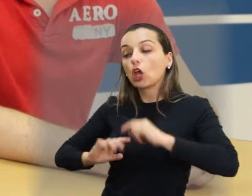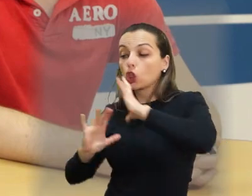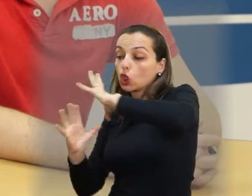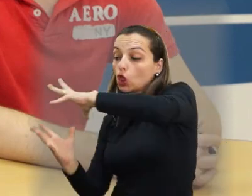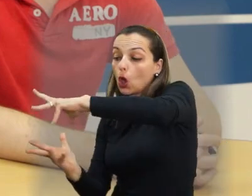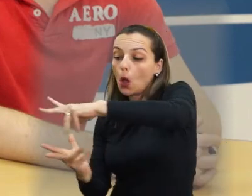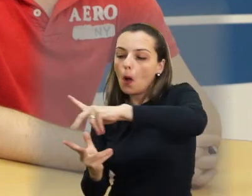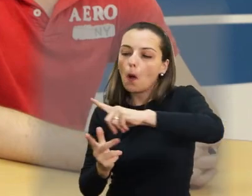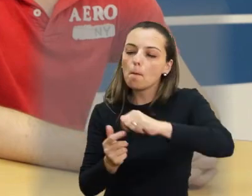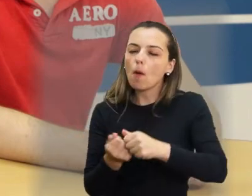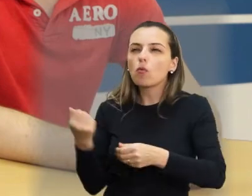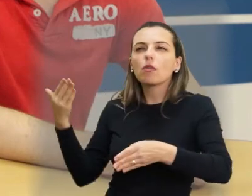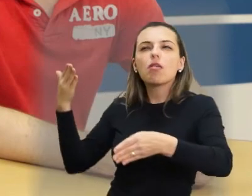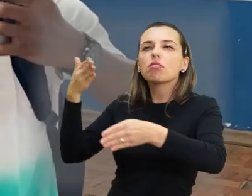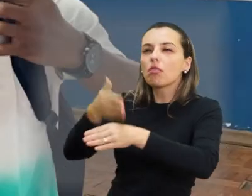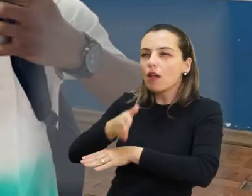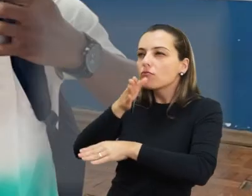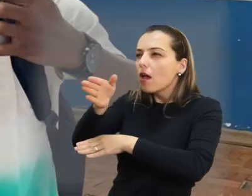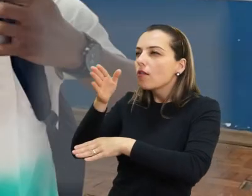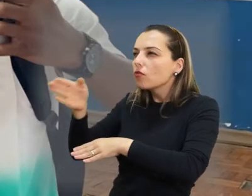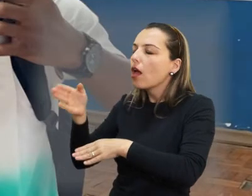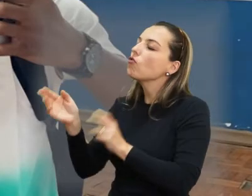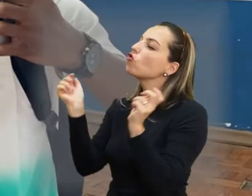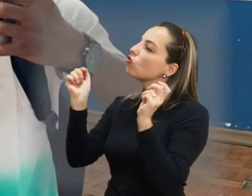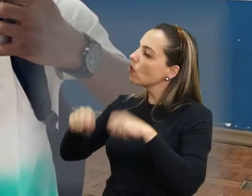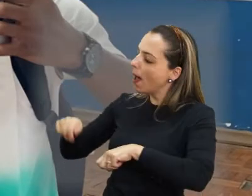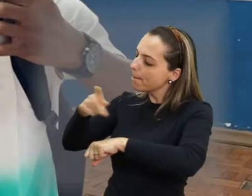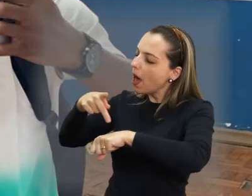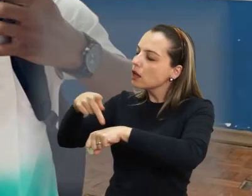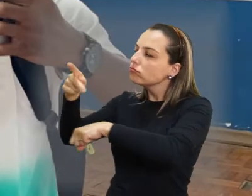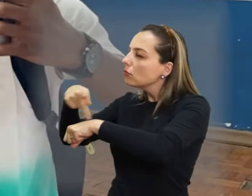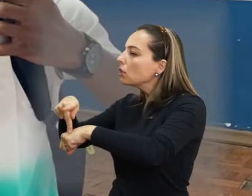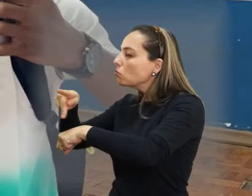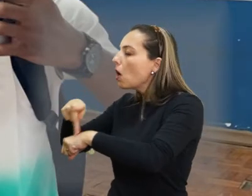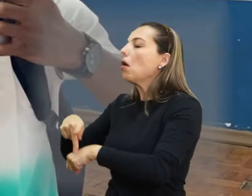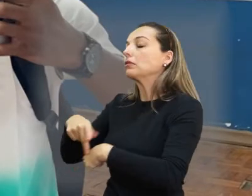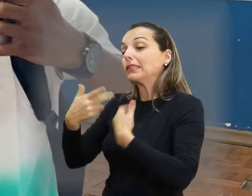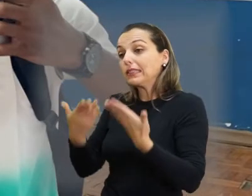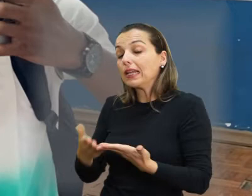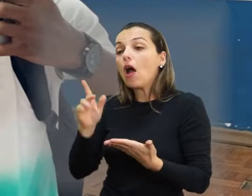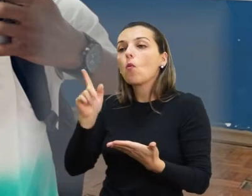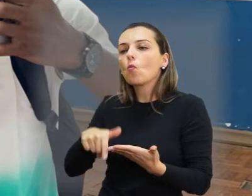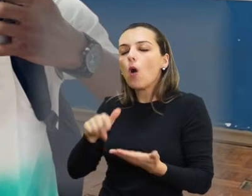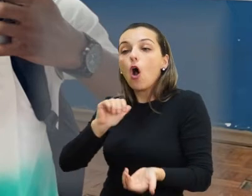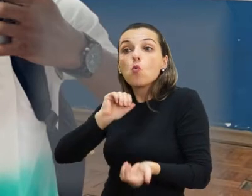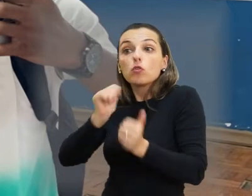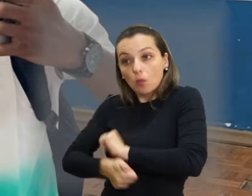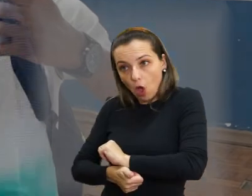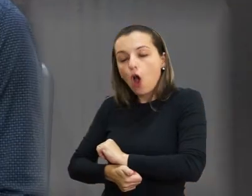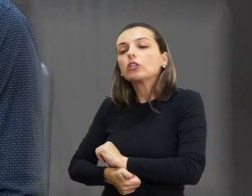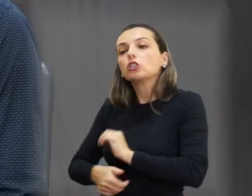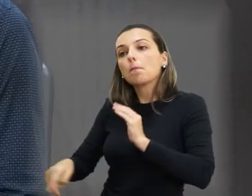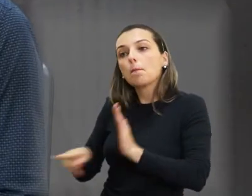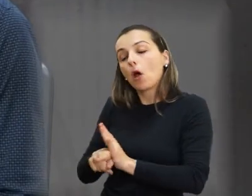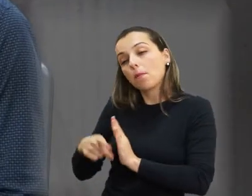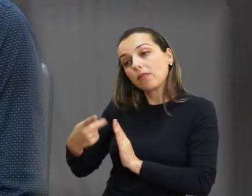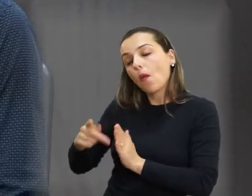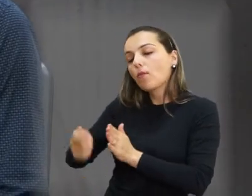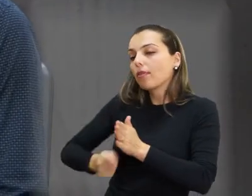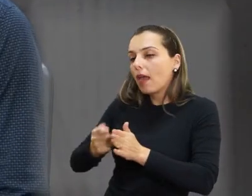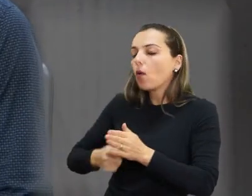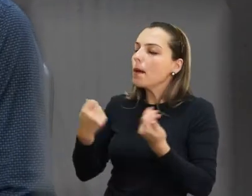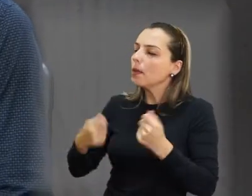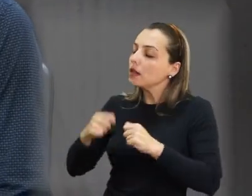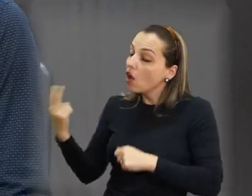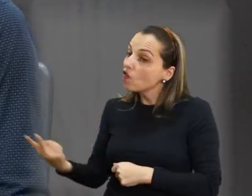pelo mundo, porque ele foi até para campeonatos fora do Brasil no ano passado com esse apoio que ele teve. Então, assim, é mais um esporte, mais um talento da nossa cidade que